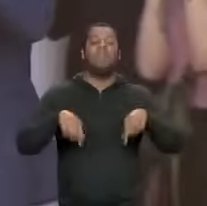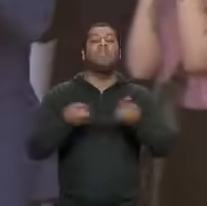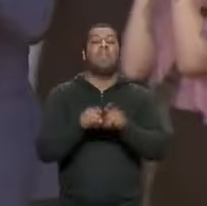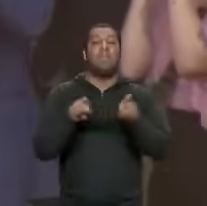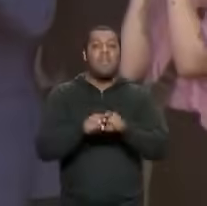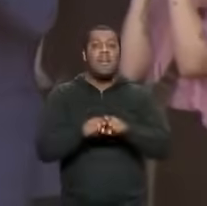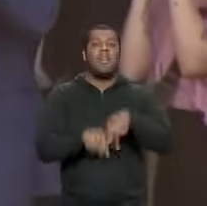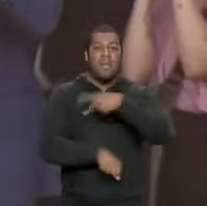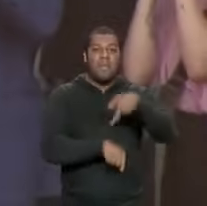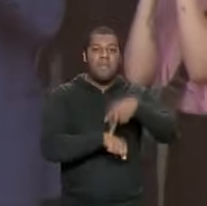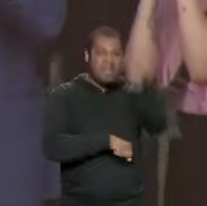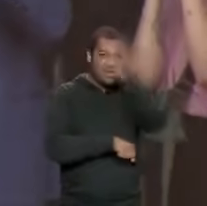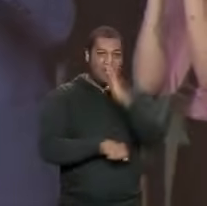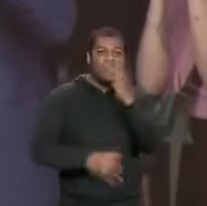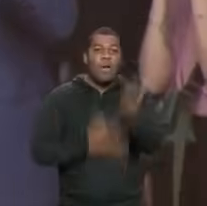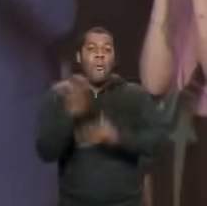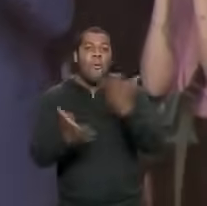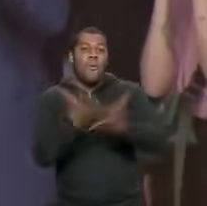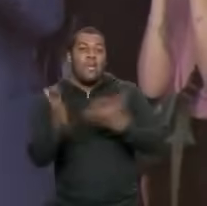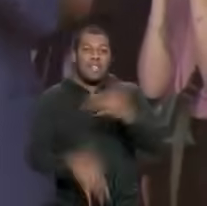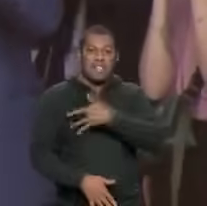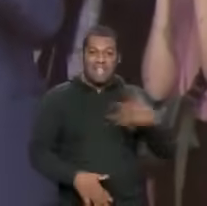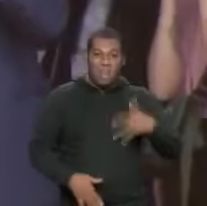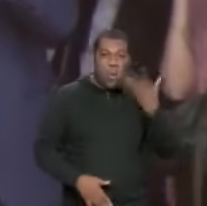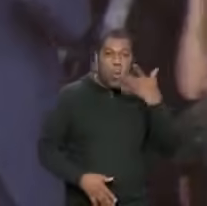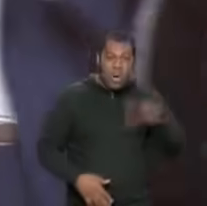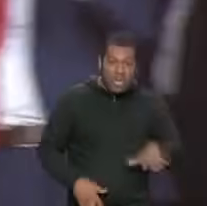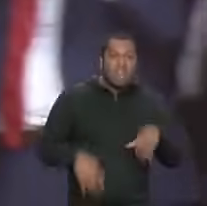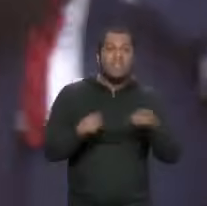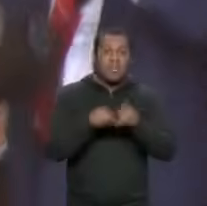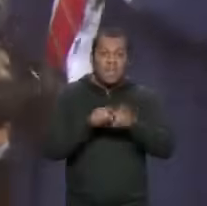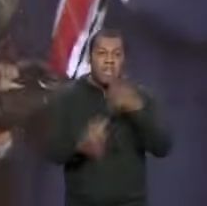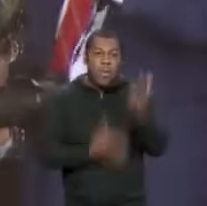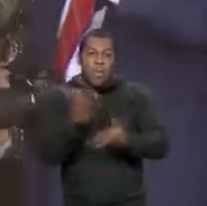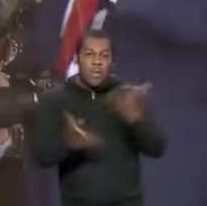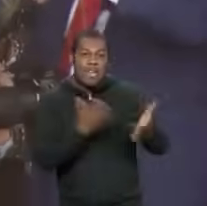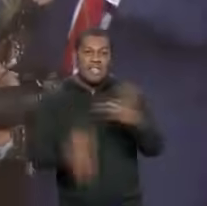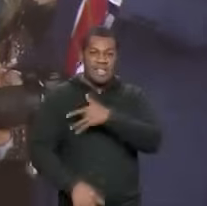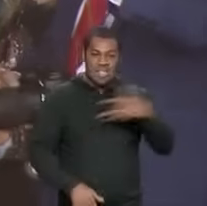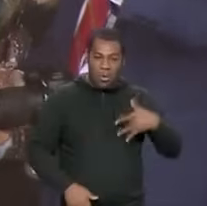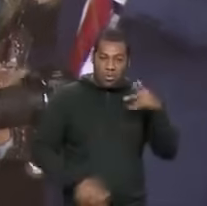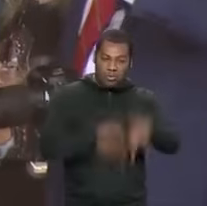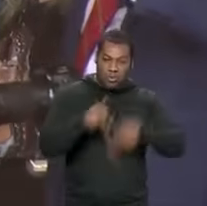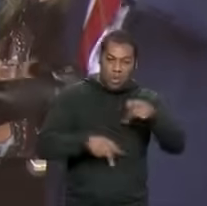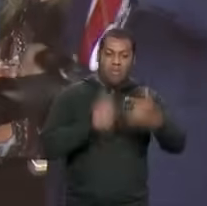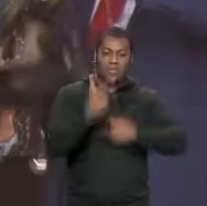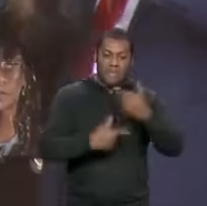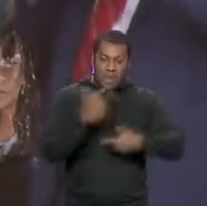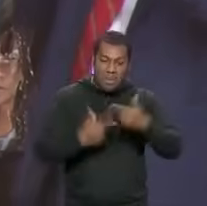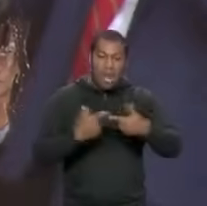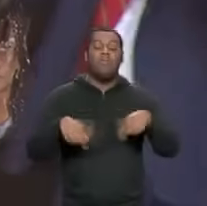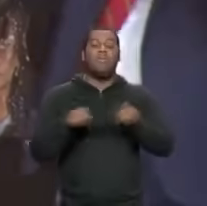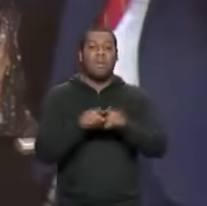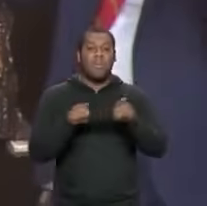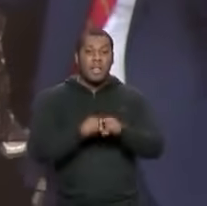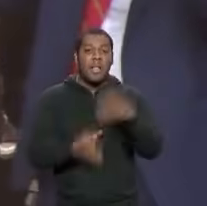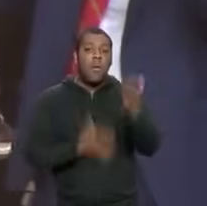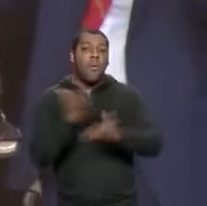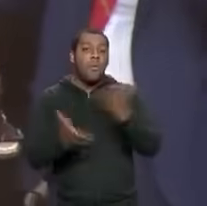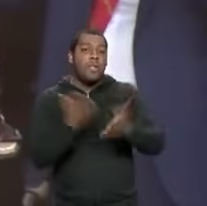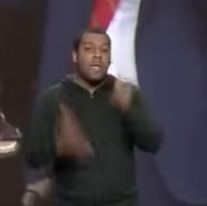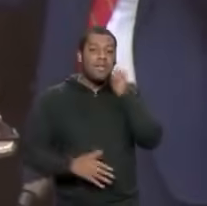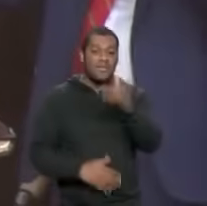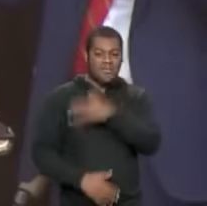cuidar da saúde da nossas crianças da saúde do nosso Trabalhador de uma mulher eles têm que